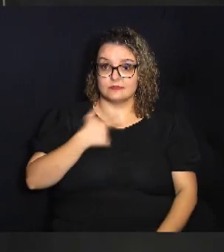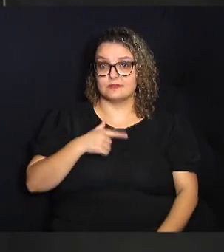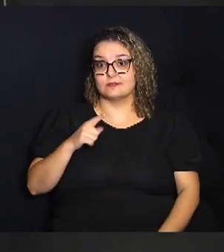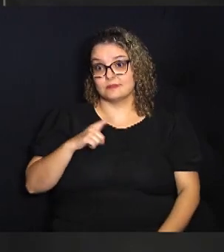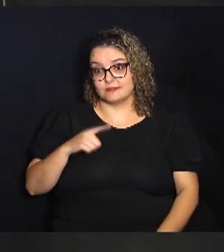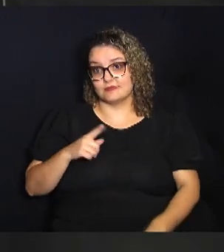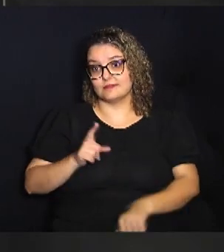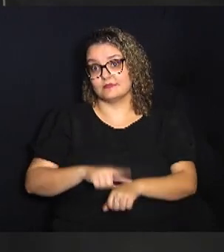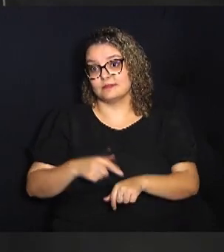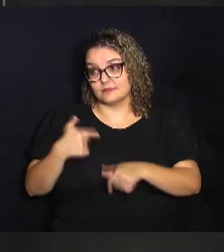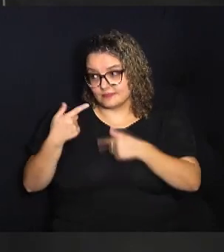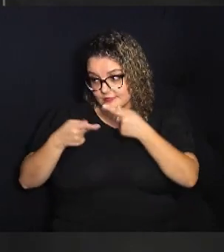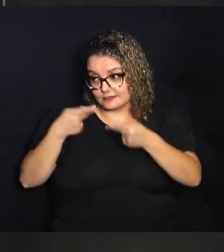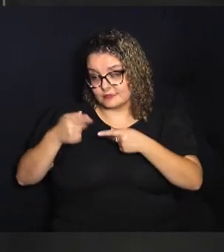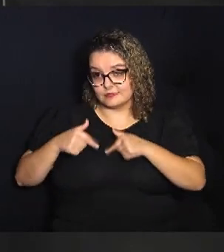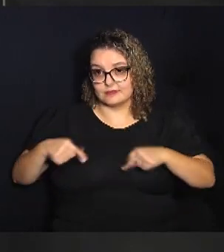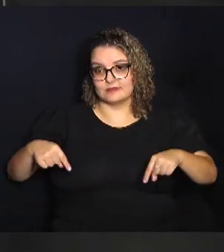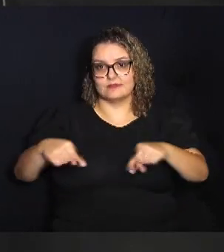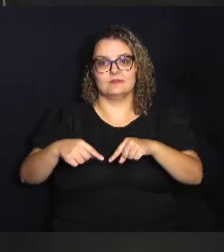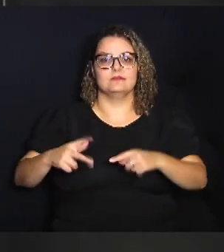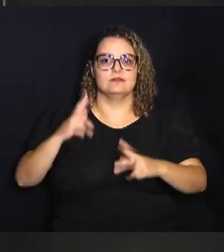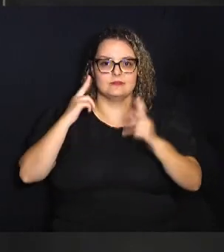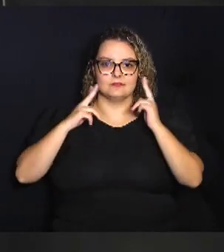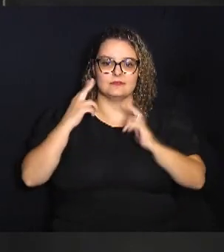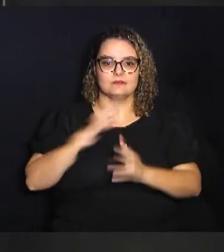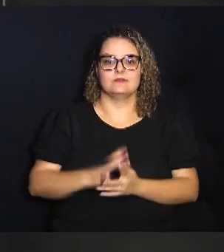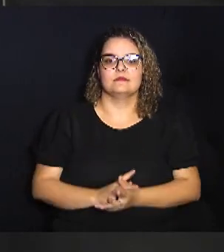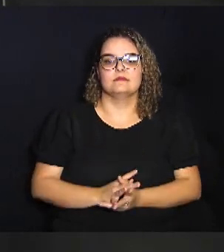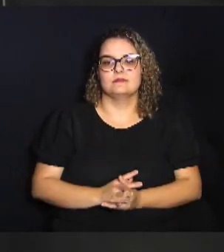né? Mas a próprio